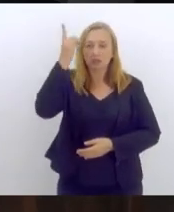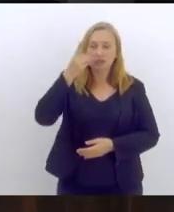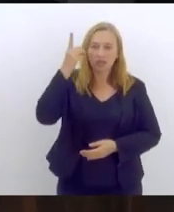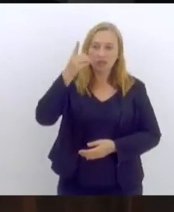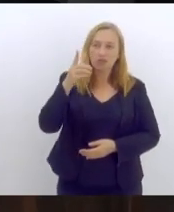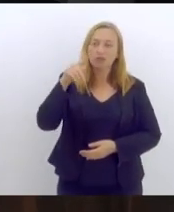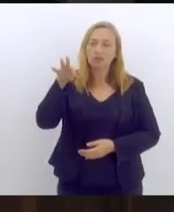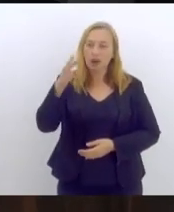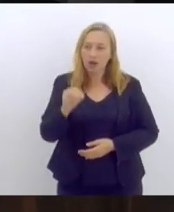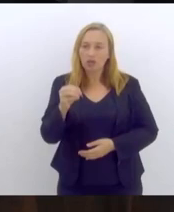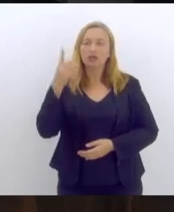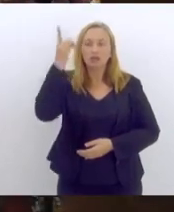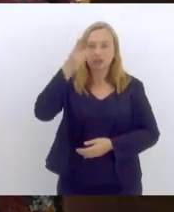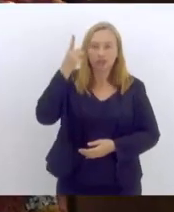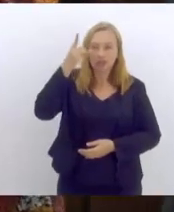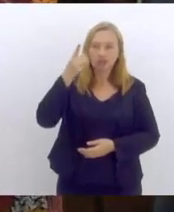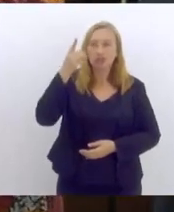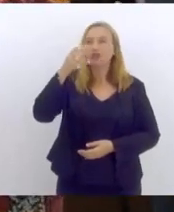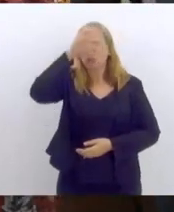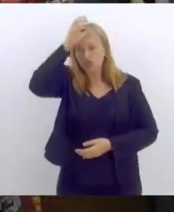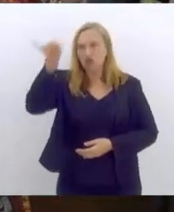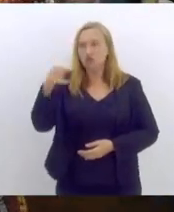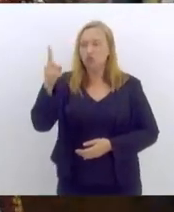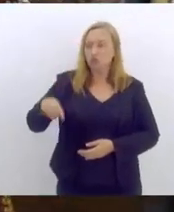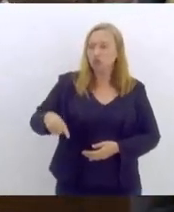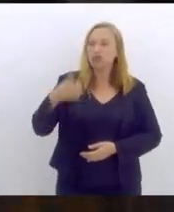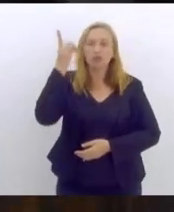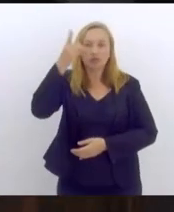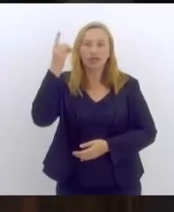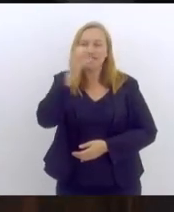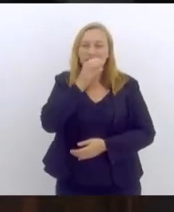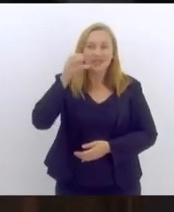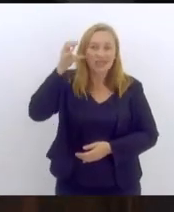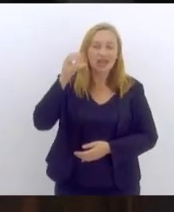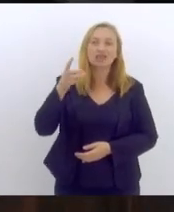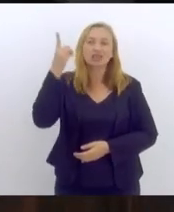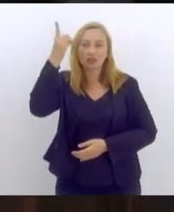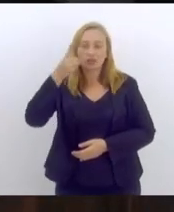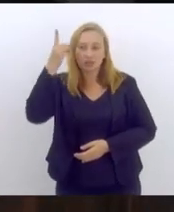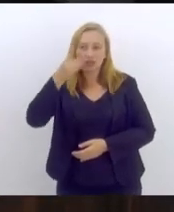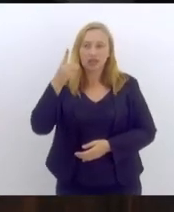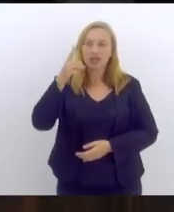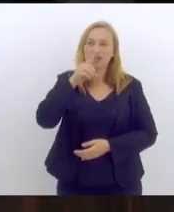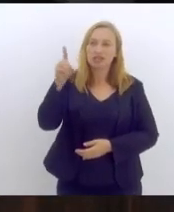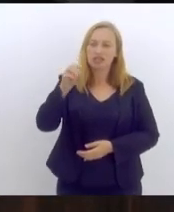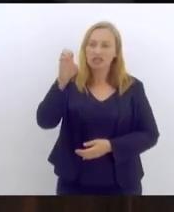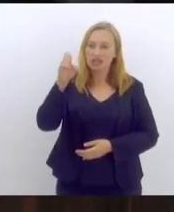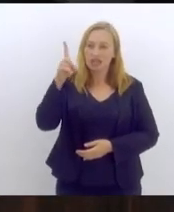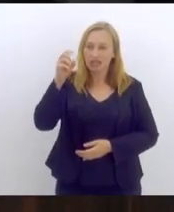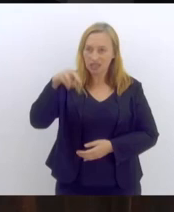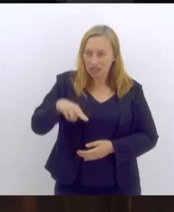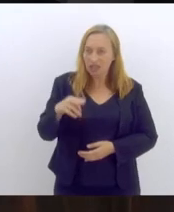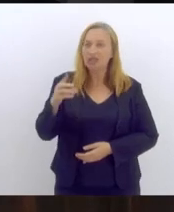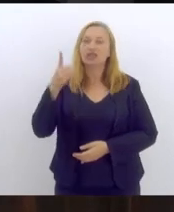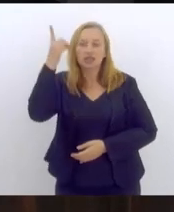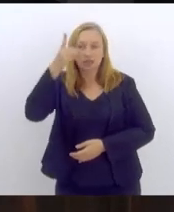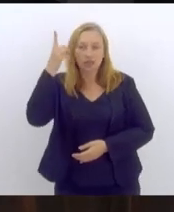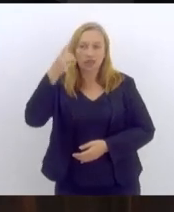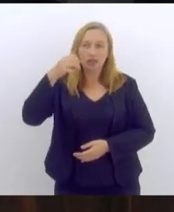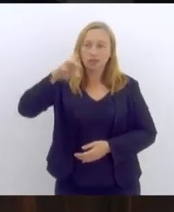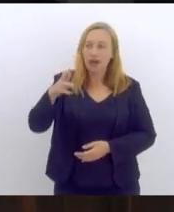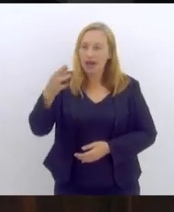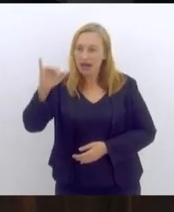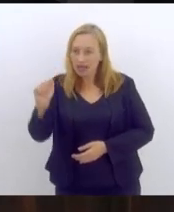deputado Mink, deputado Tiaju, deputado Célia, deputada Verônica Lima, deputado Zeidan, deputada Marina do